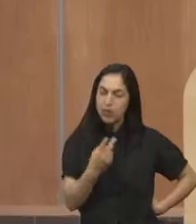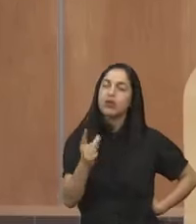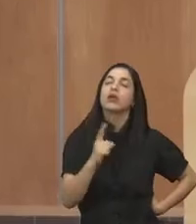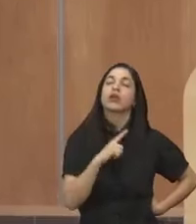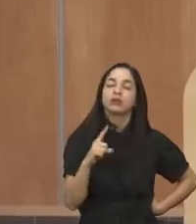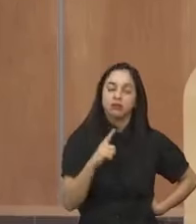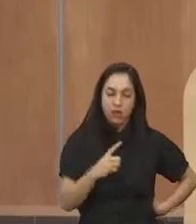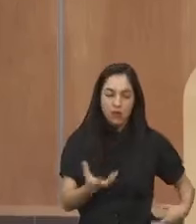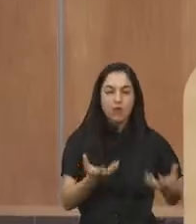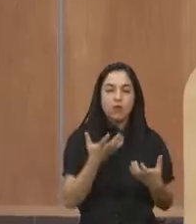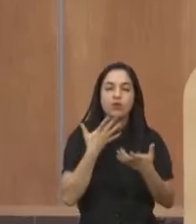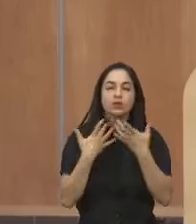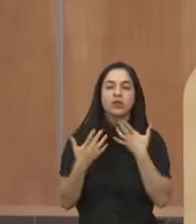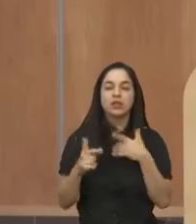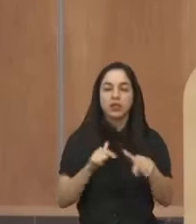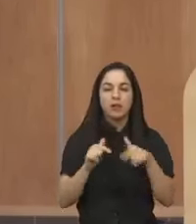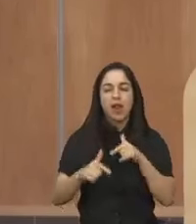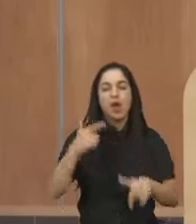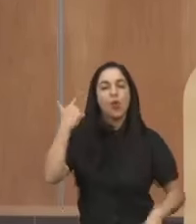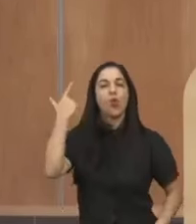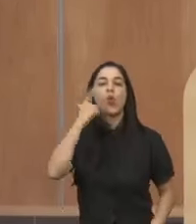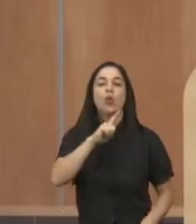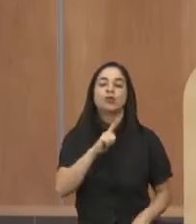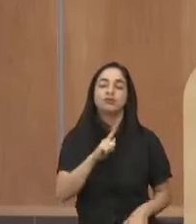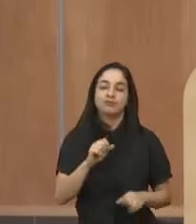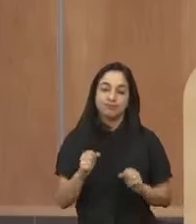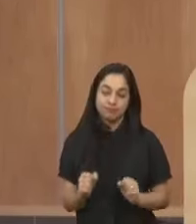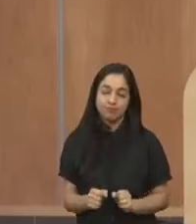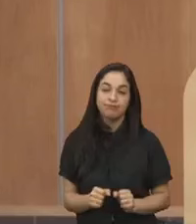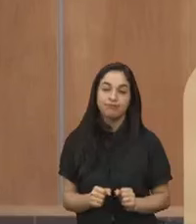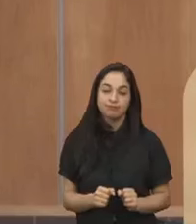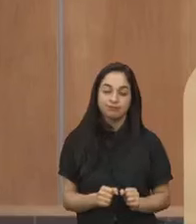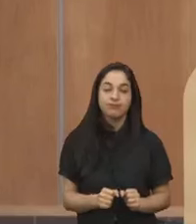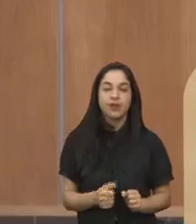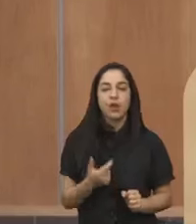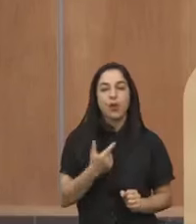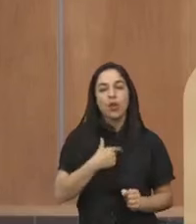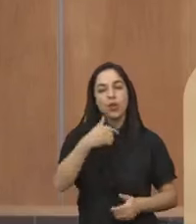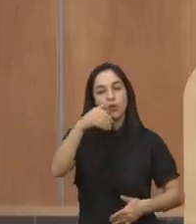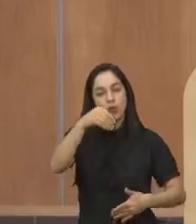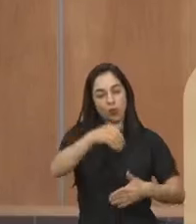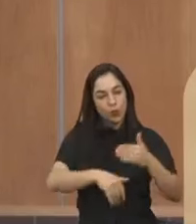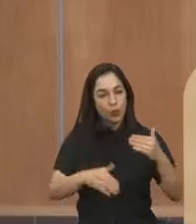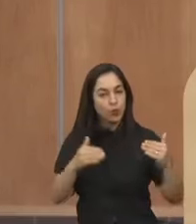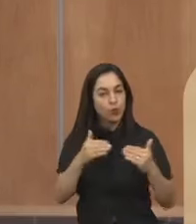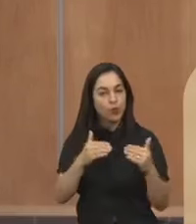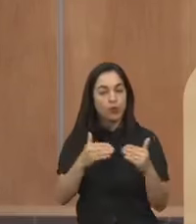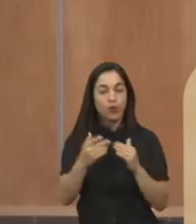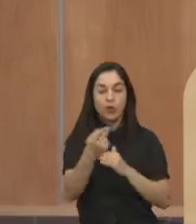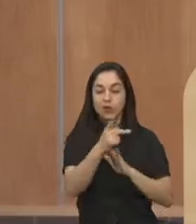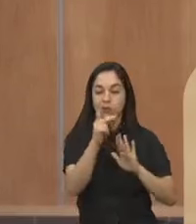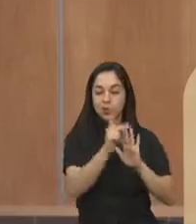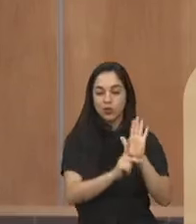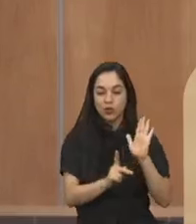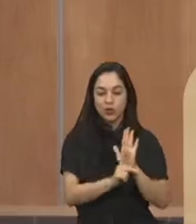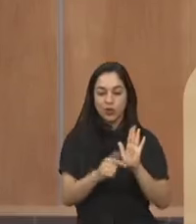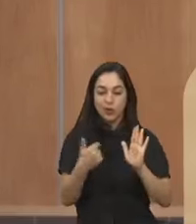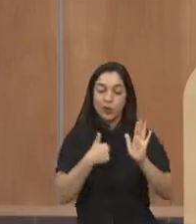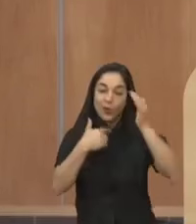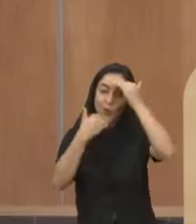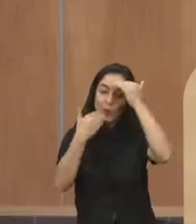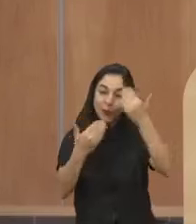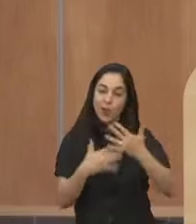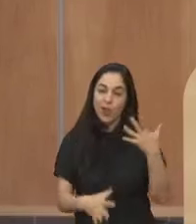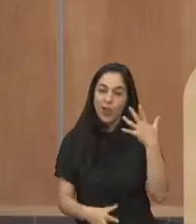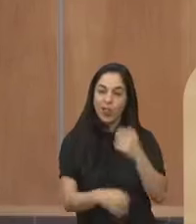gado de trabalhar, você alcança os objetivos. Então é assim, sou favorável ao projeto, tive a honra ali de tomar conta de